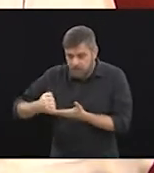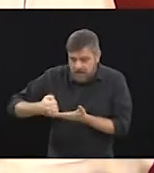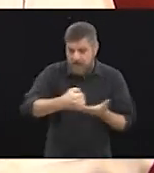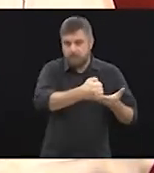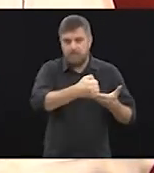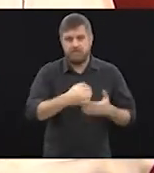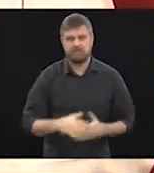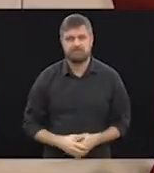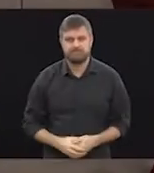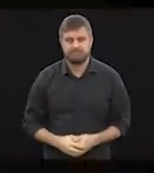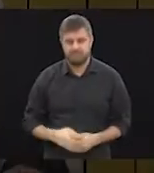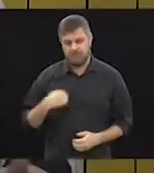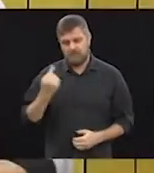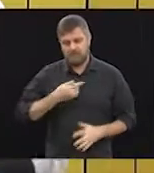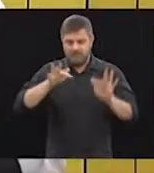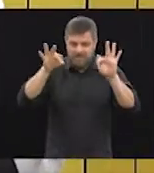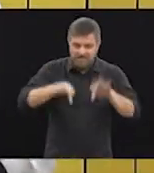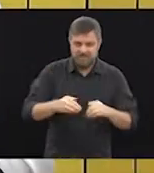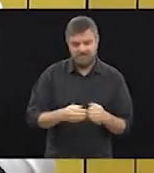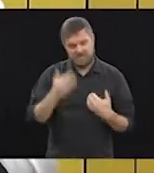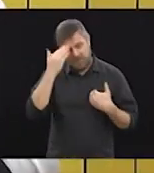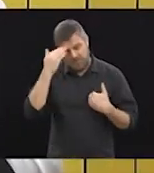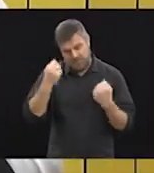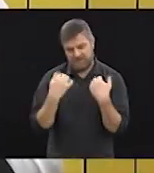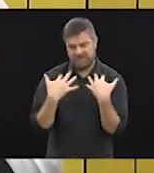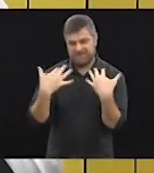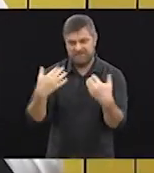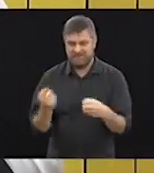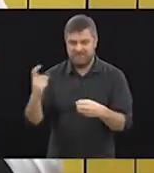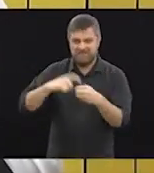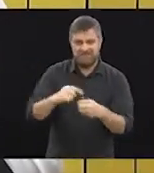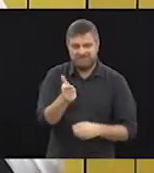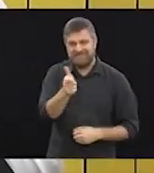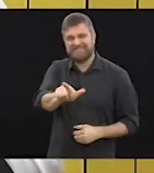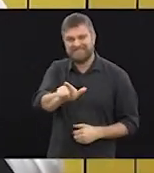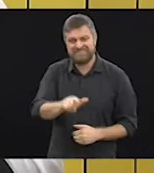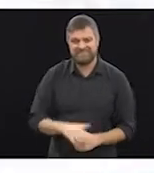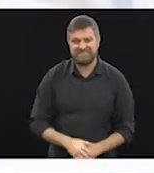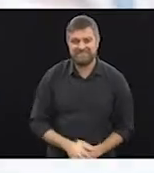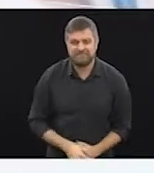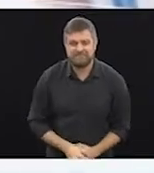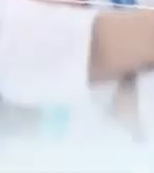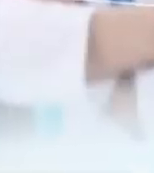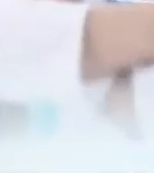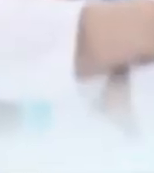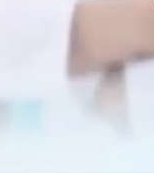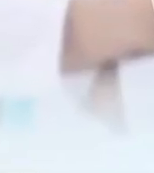de apoio à universidade. E a gente fica por aqui. Obrigada pela companhia. Até o próximo.